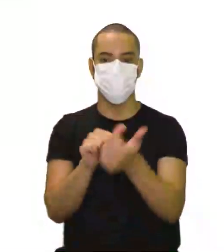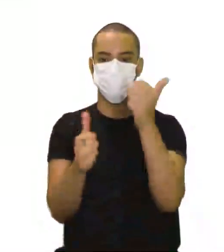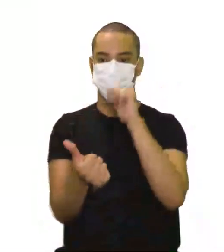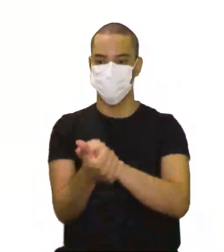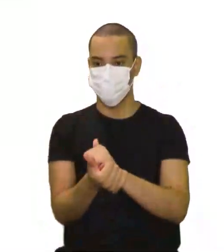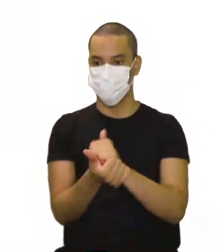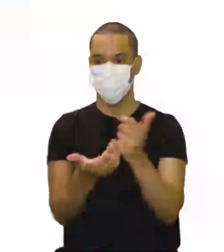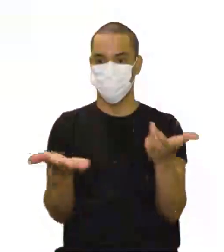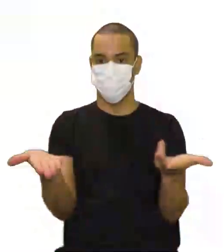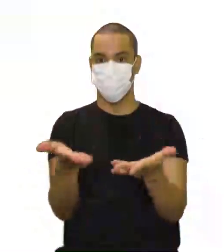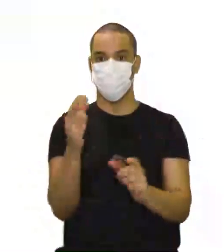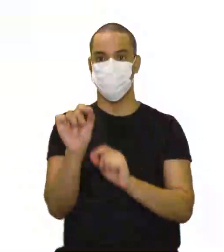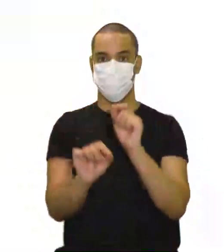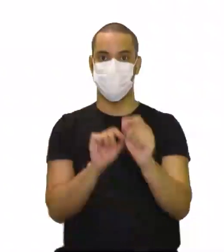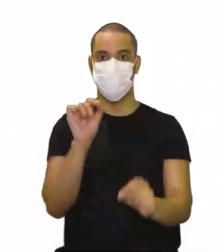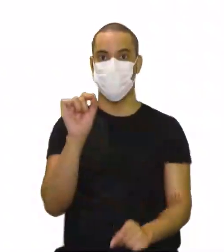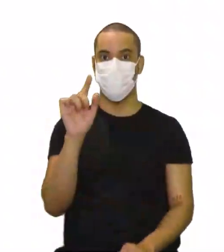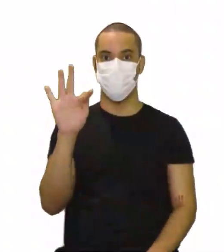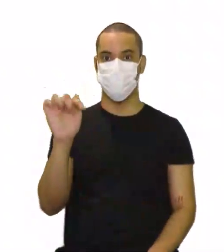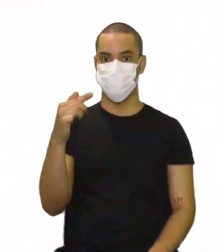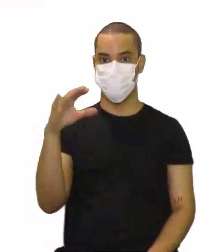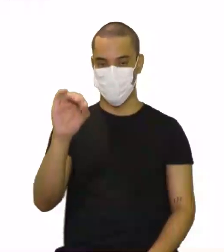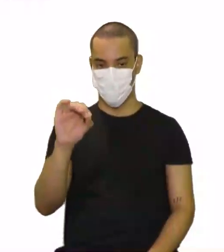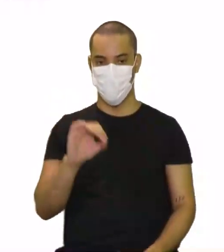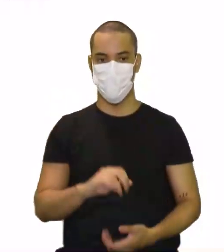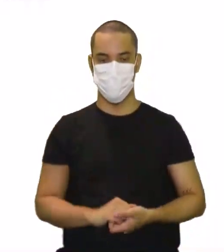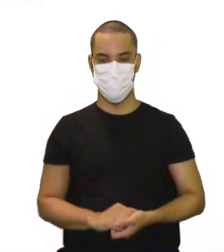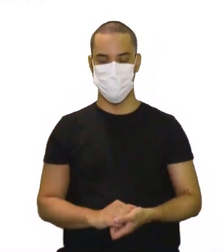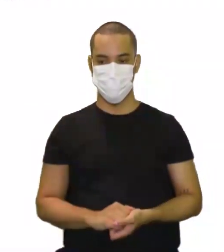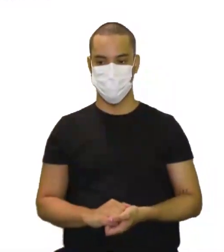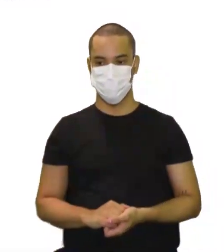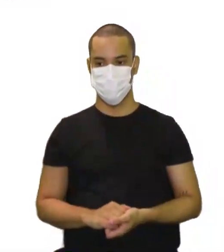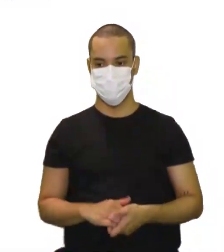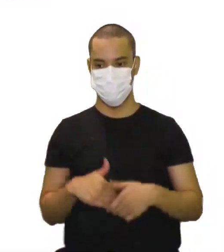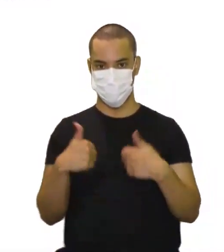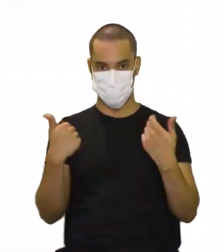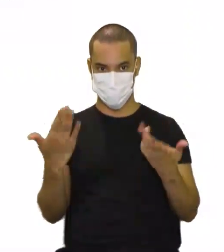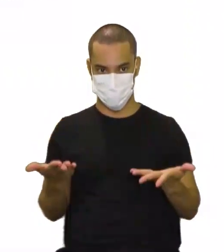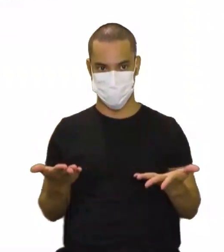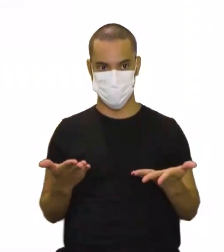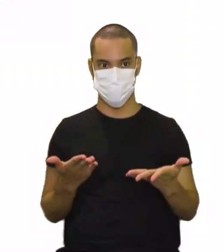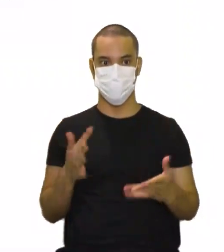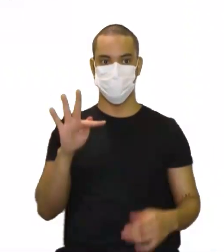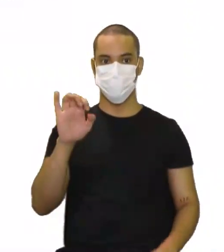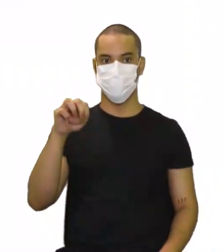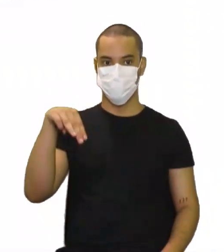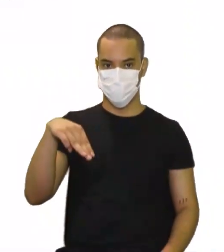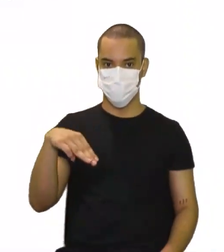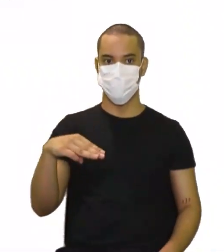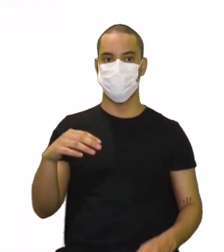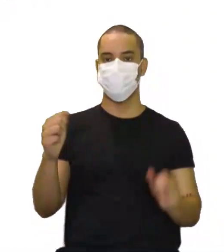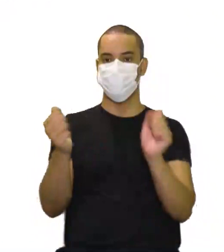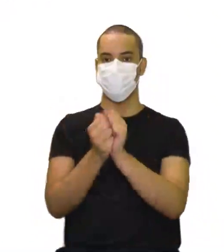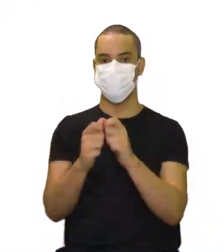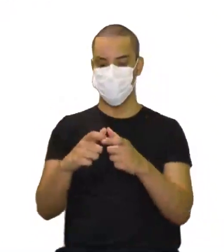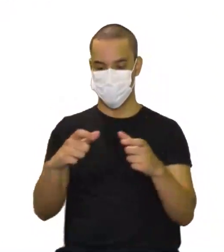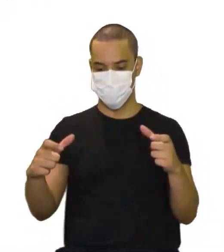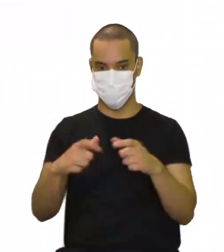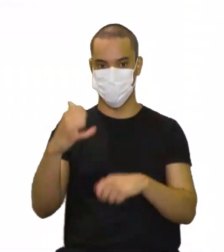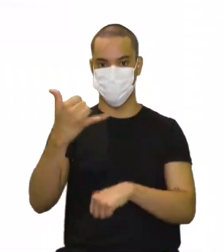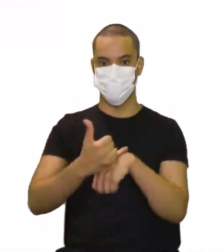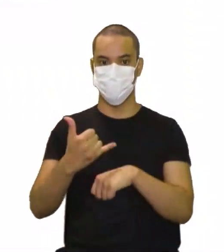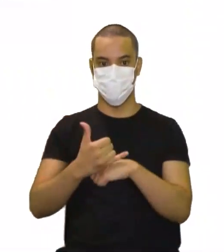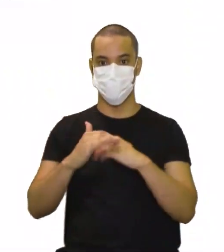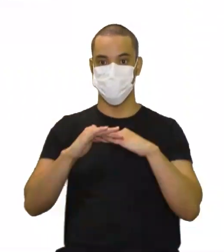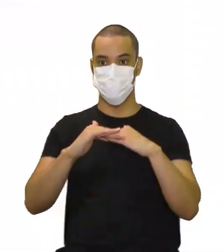vamos dizer assim, né? É a fusão nuclear. Bom, fé em barra condutora em um campo magnético